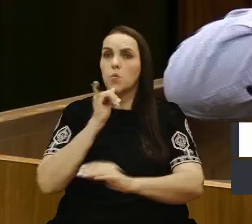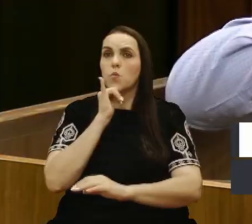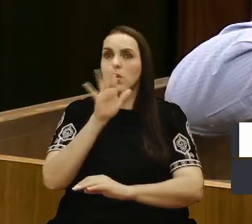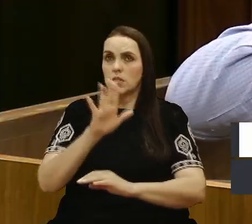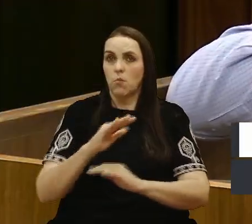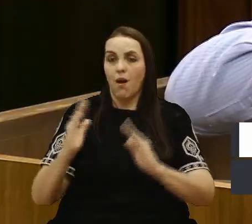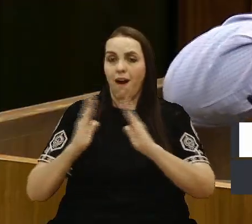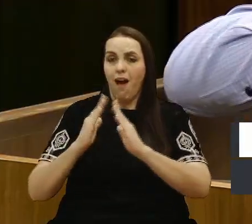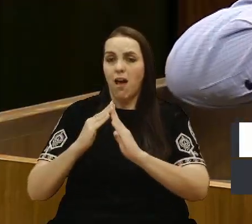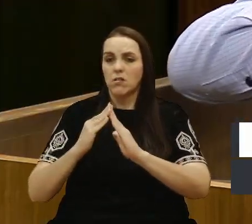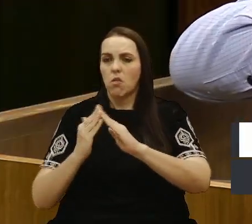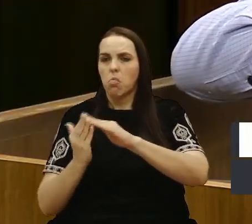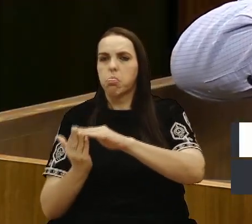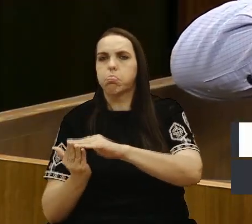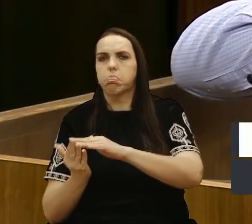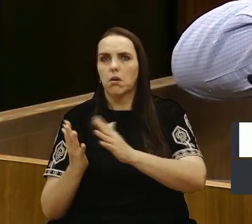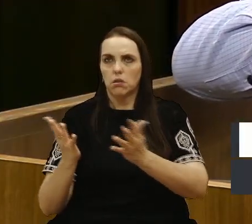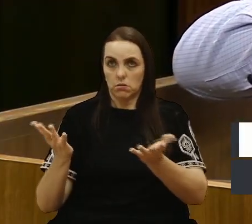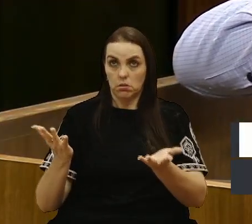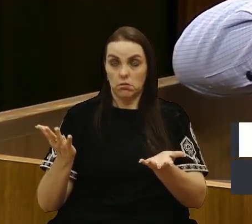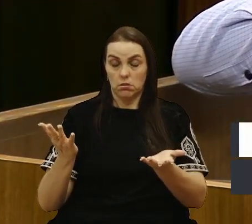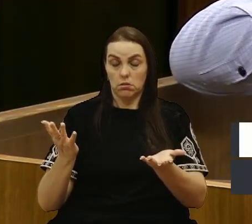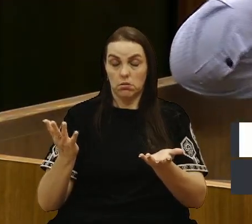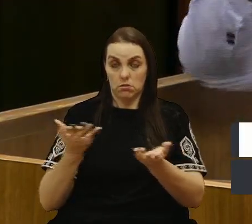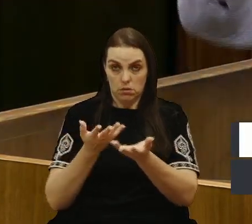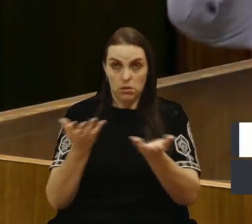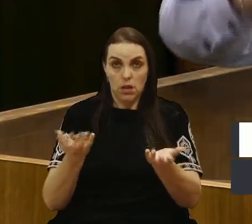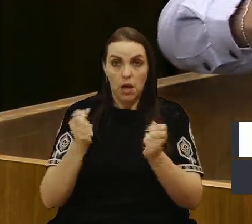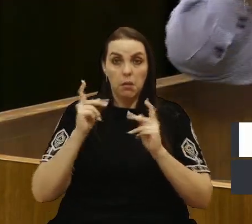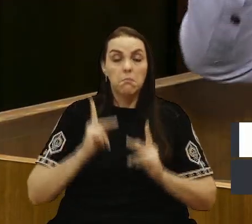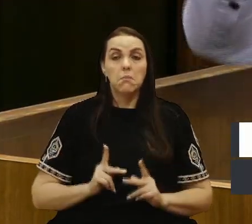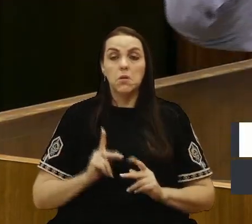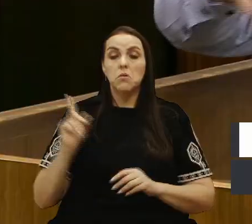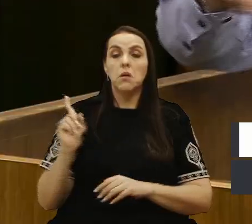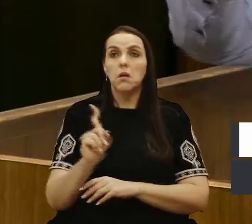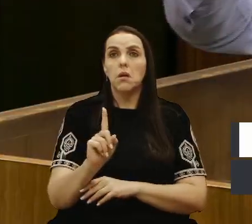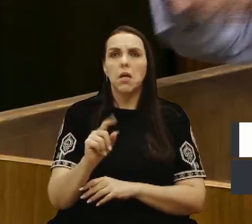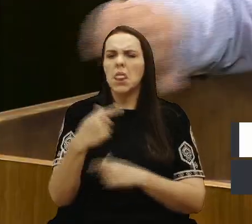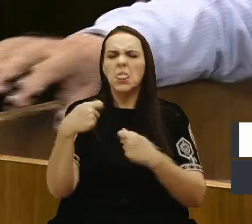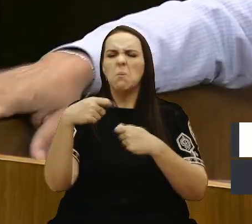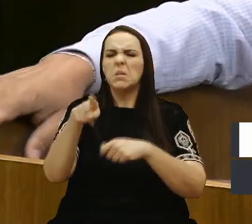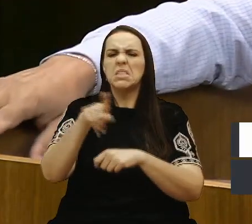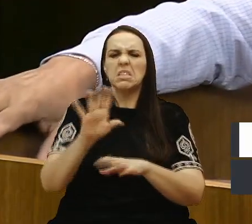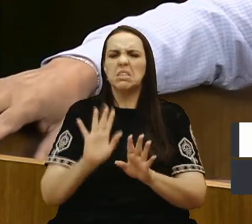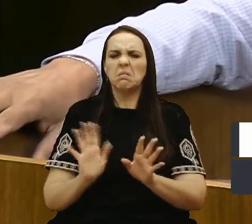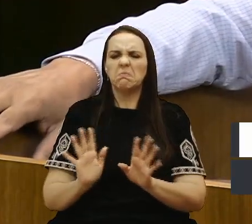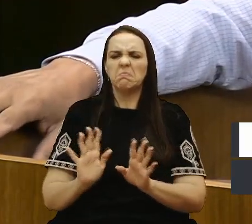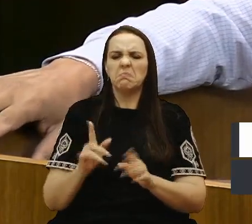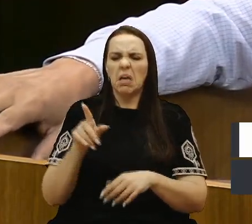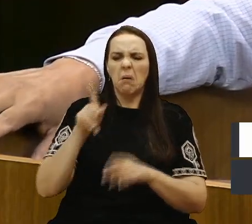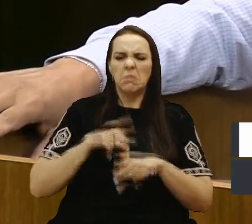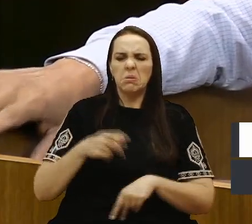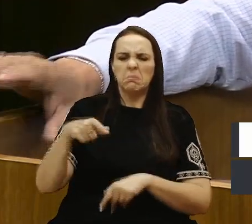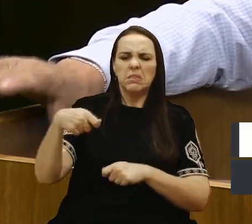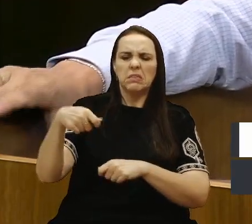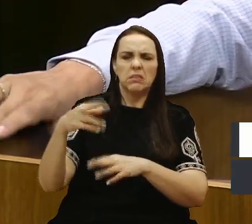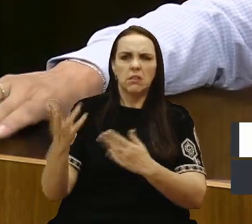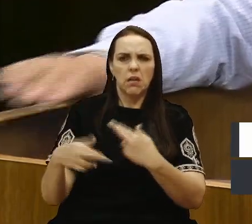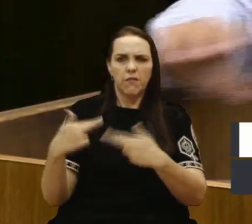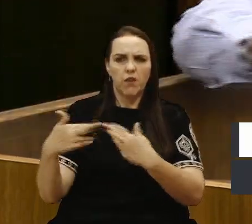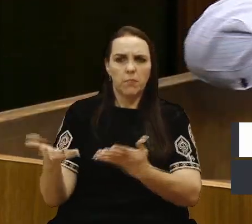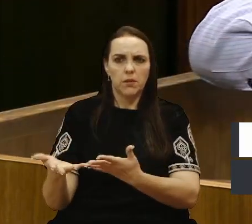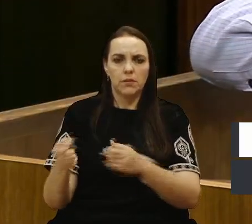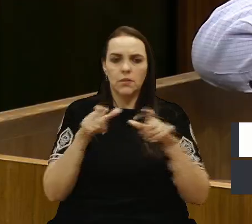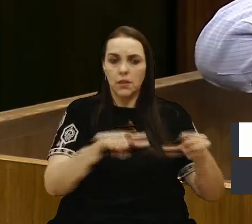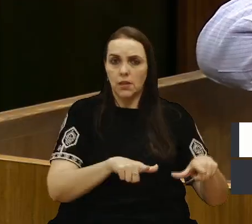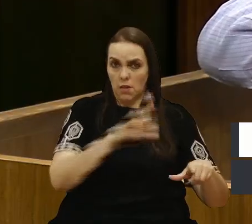casa caindo em cima, das pessoas lá e a pessoa vem ali e diz, não é necessário, a pessoa não precisa. Então, e o quartel dos bombeiros